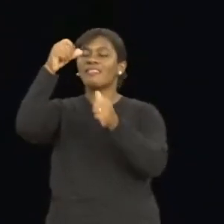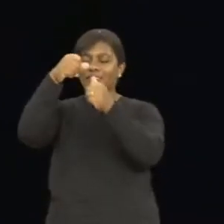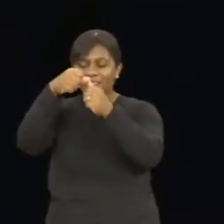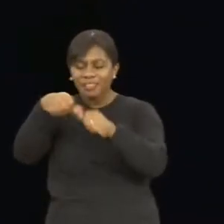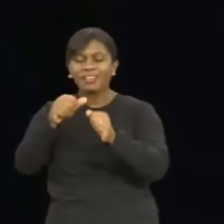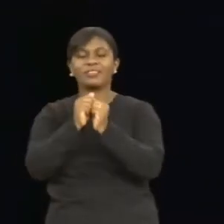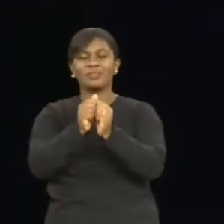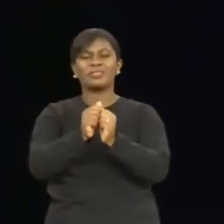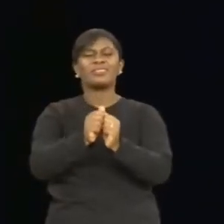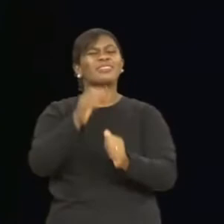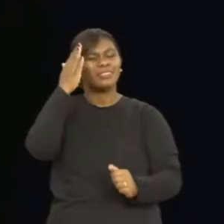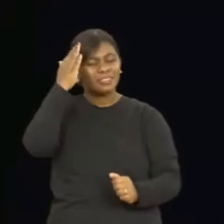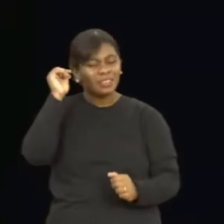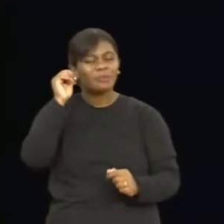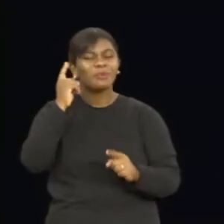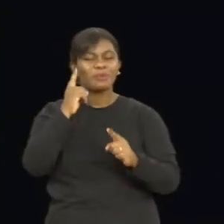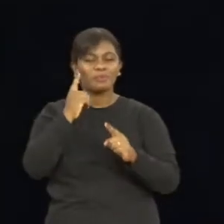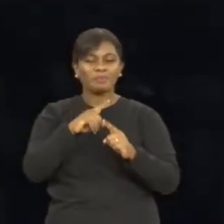E sabe para que Ele está aqui?